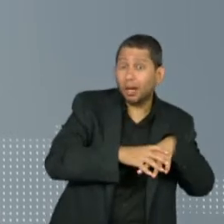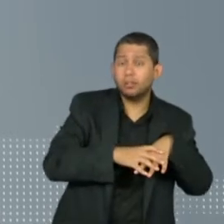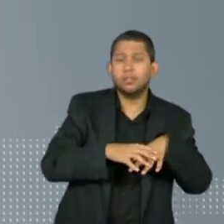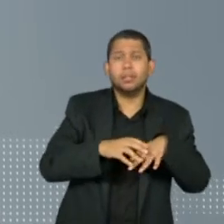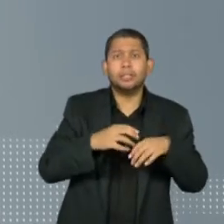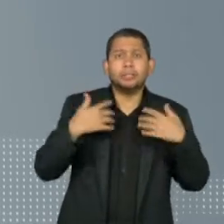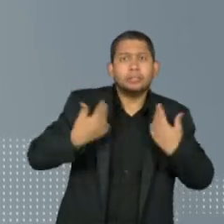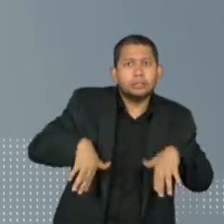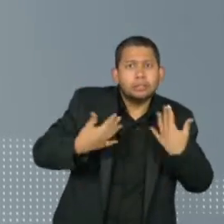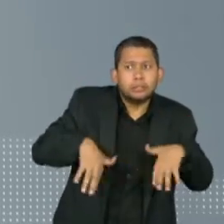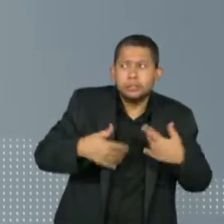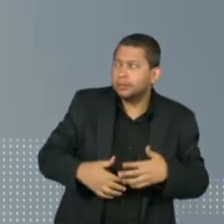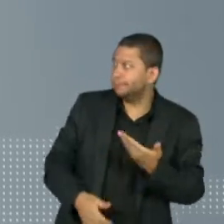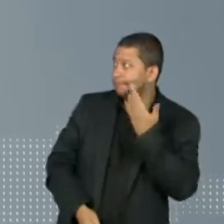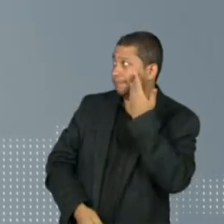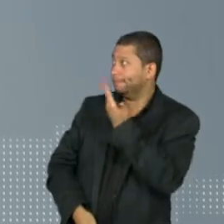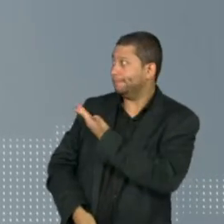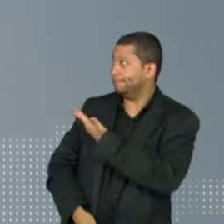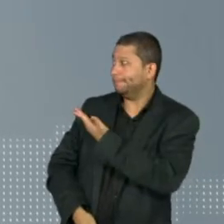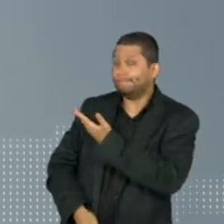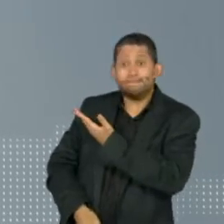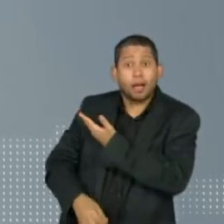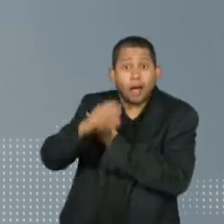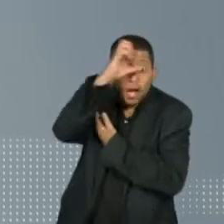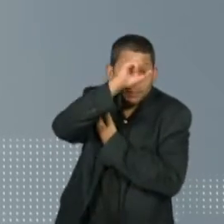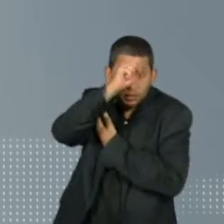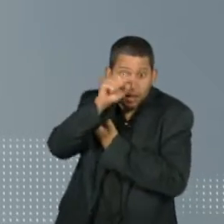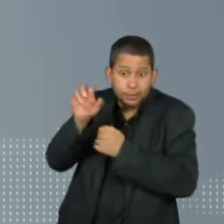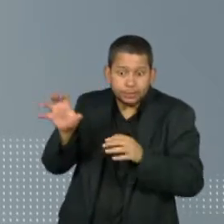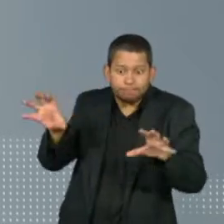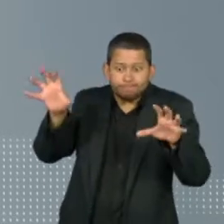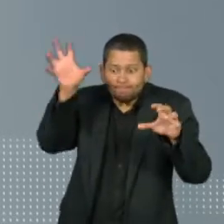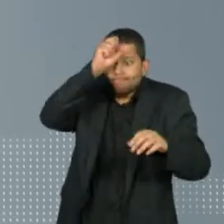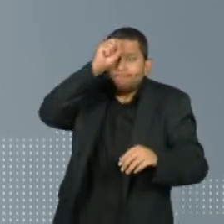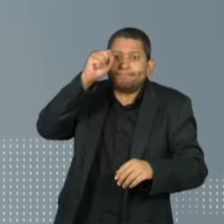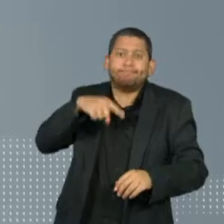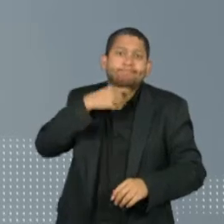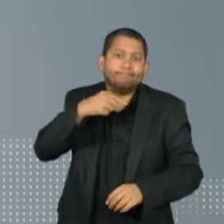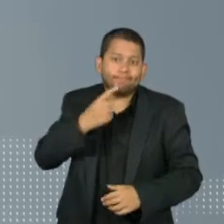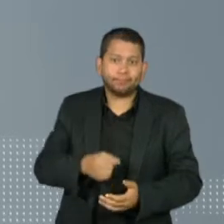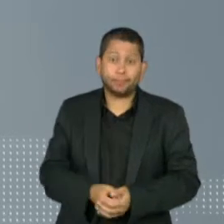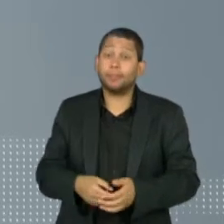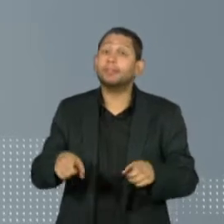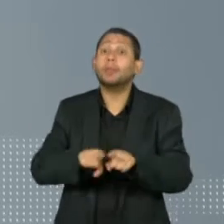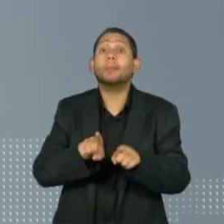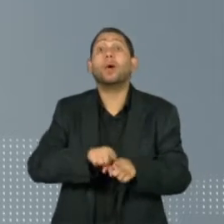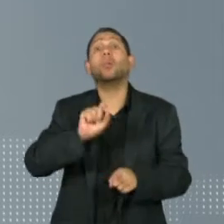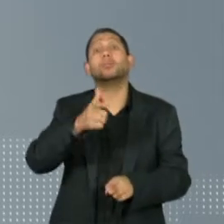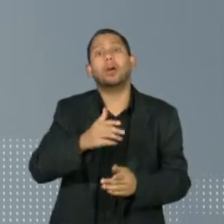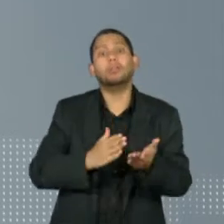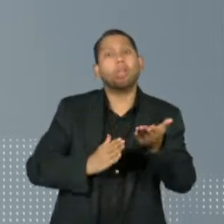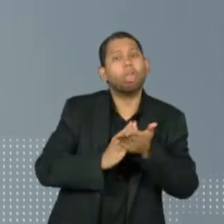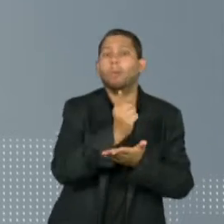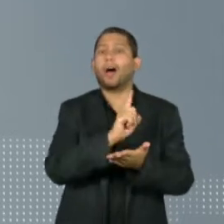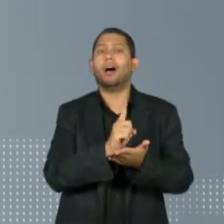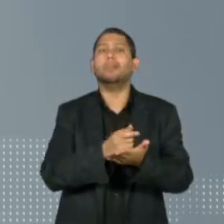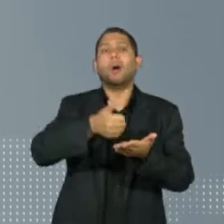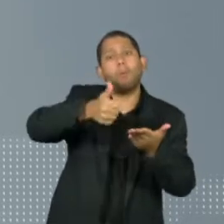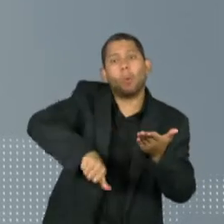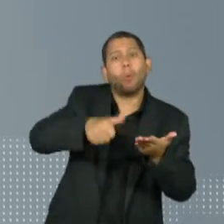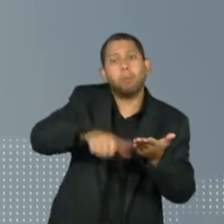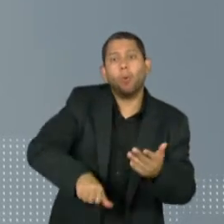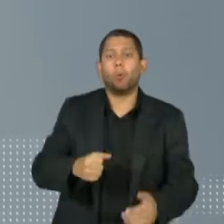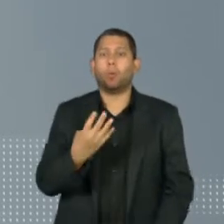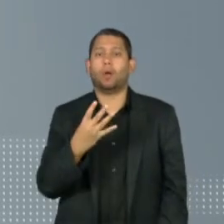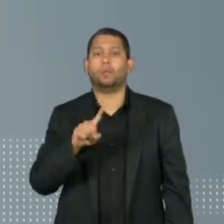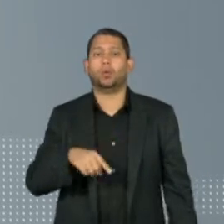o conteúdo do ano letivo. A taxa de reprovação também aumenta nesse grupo, chega a